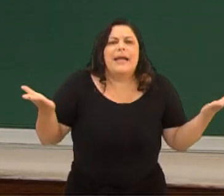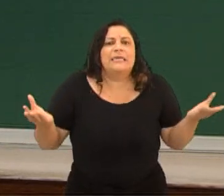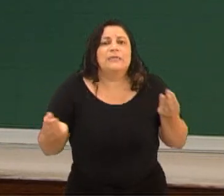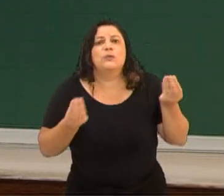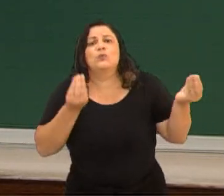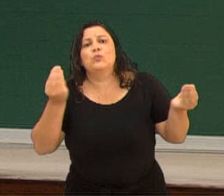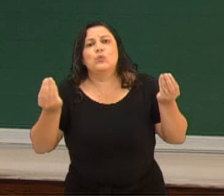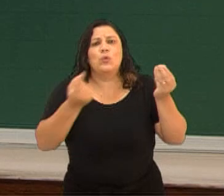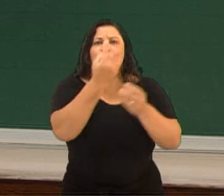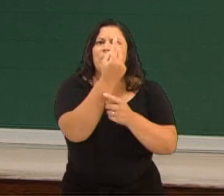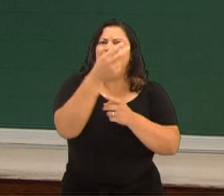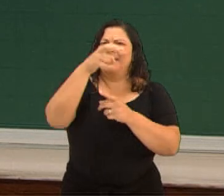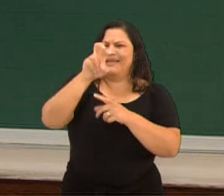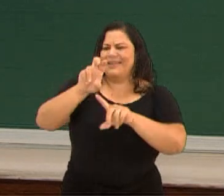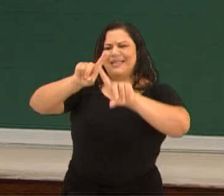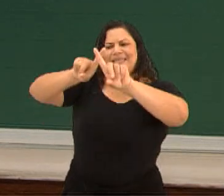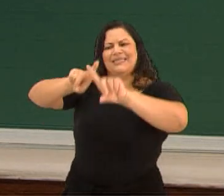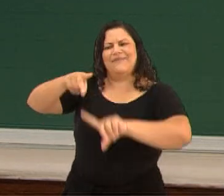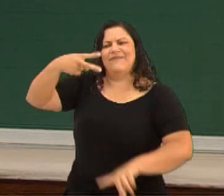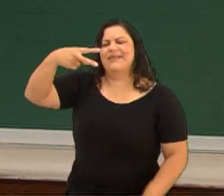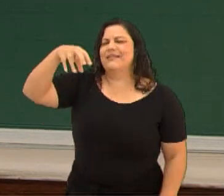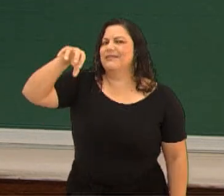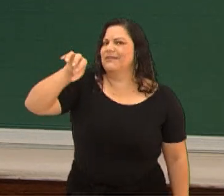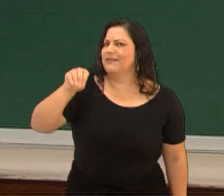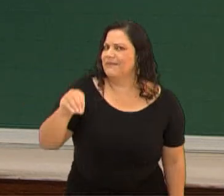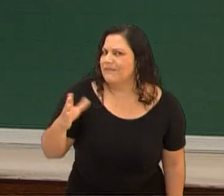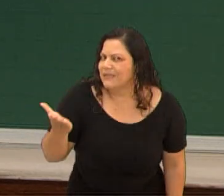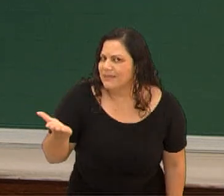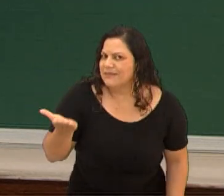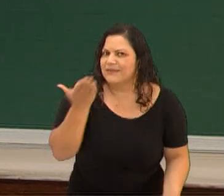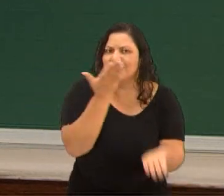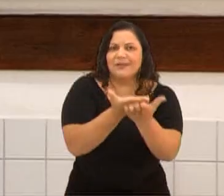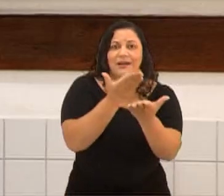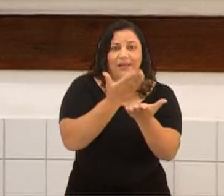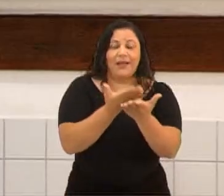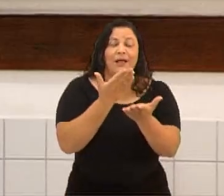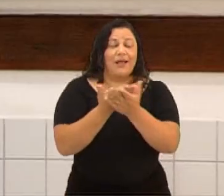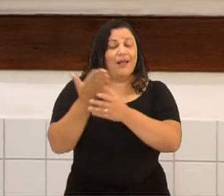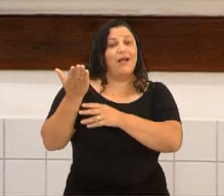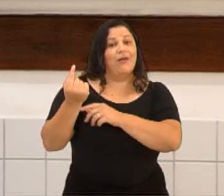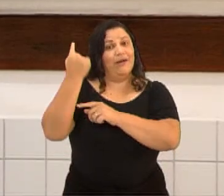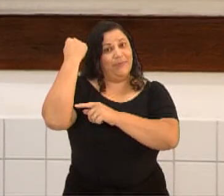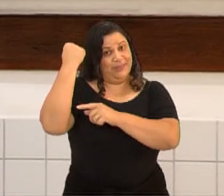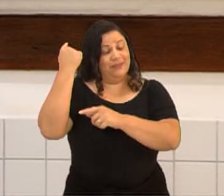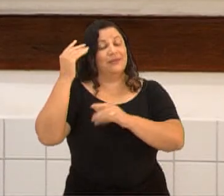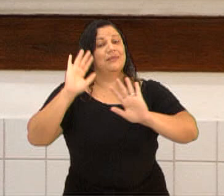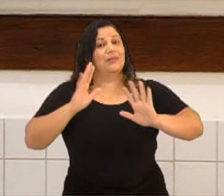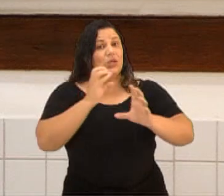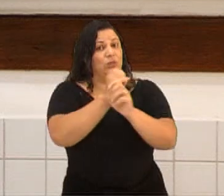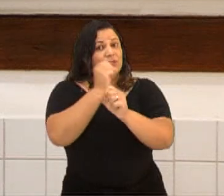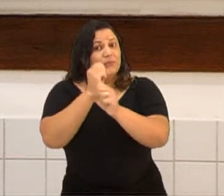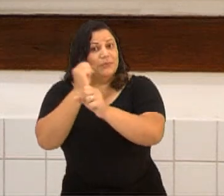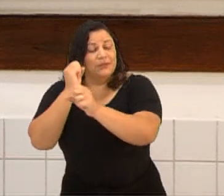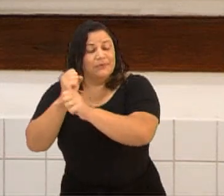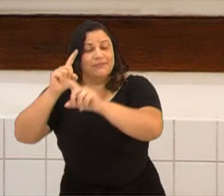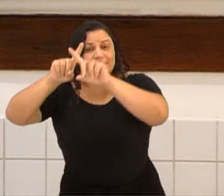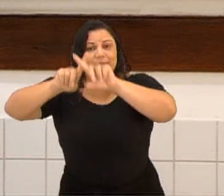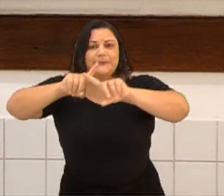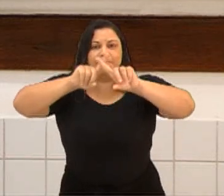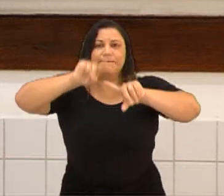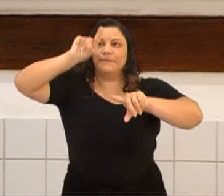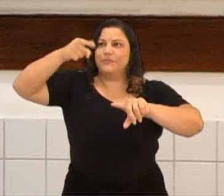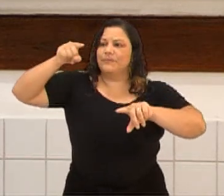faz 15 vezes 20? Gente, aula passada, nós calculamos várias multiplicações com